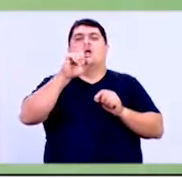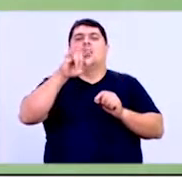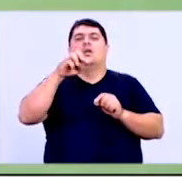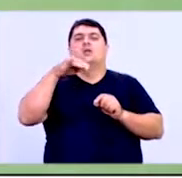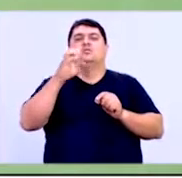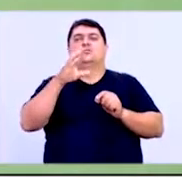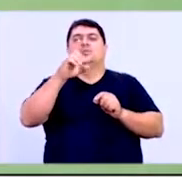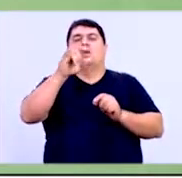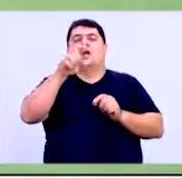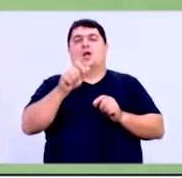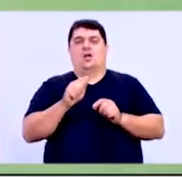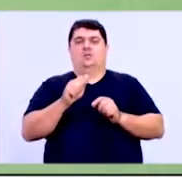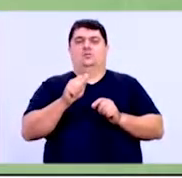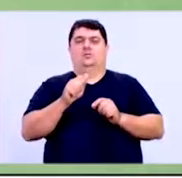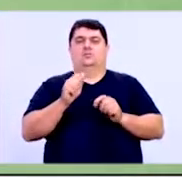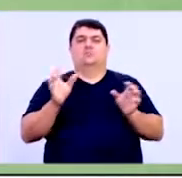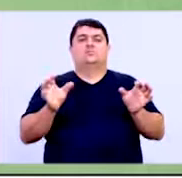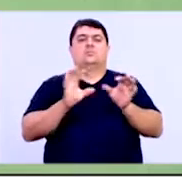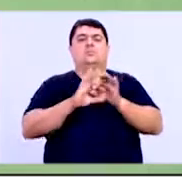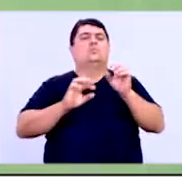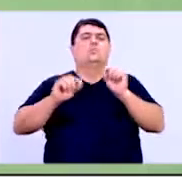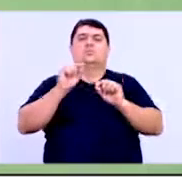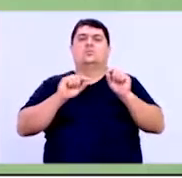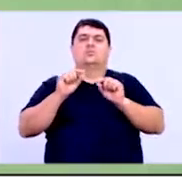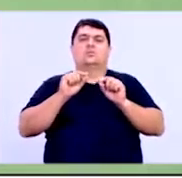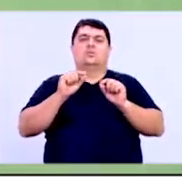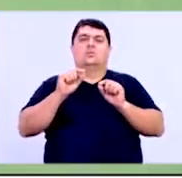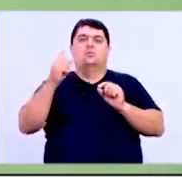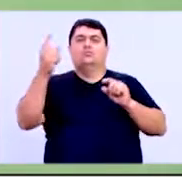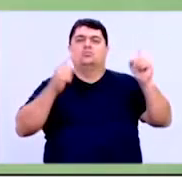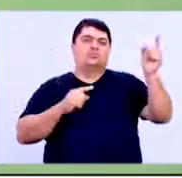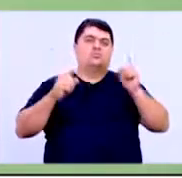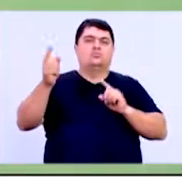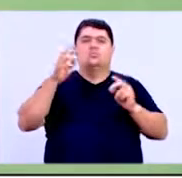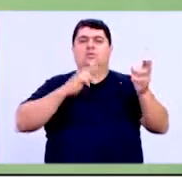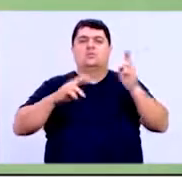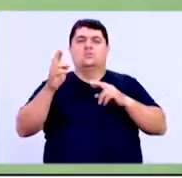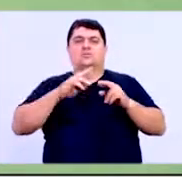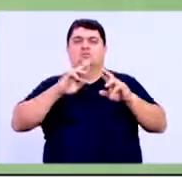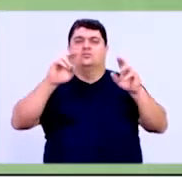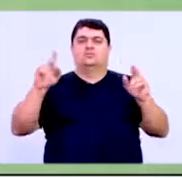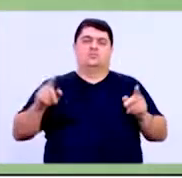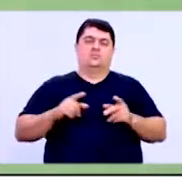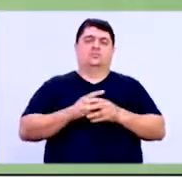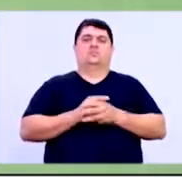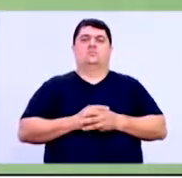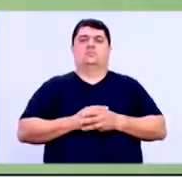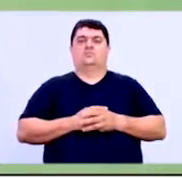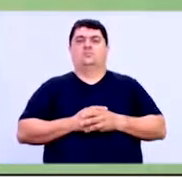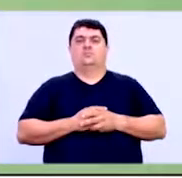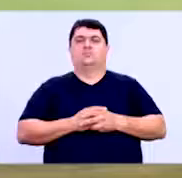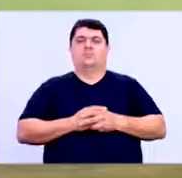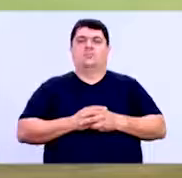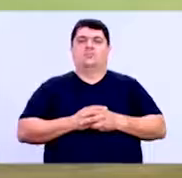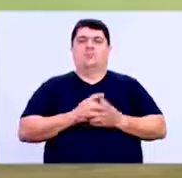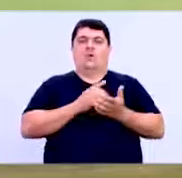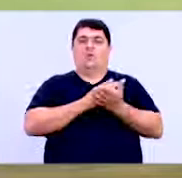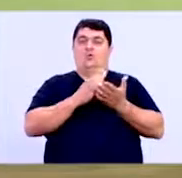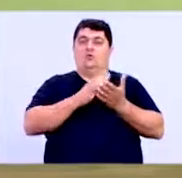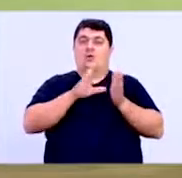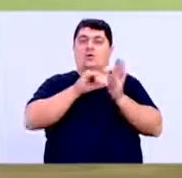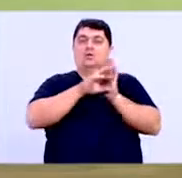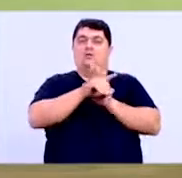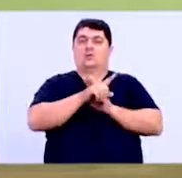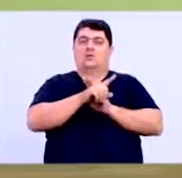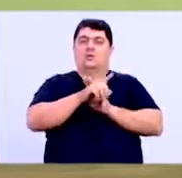Denise, contextualize o que é regime de caixa, pegando um, dois, três polos diferentes a resposta. Então vamos começar. O Paulo de Cacoal,